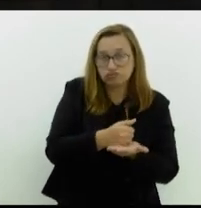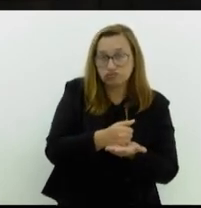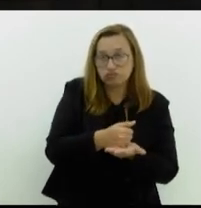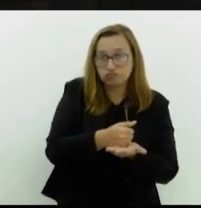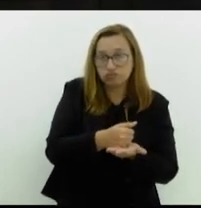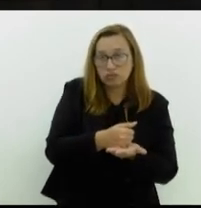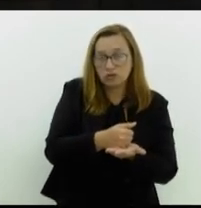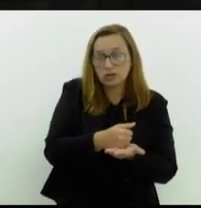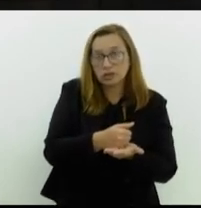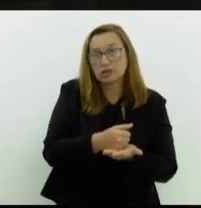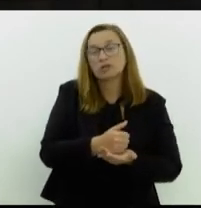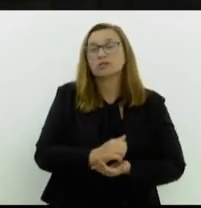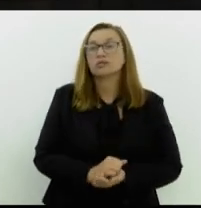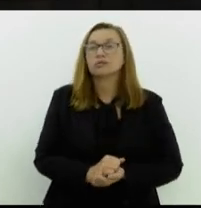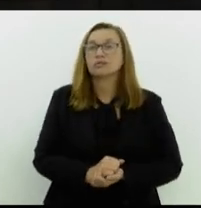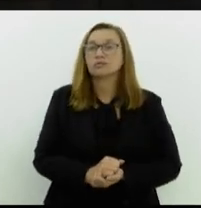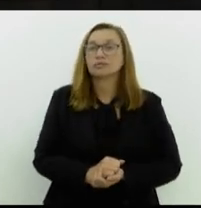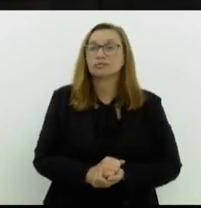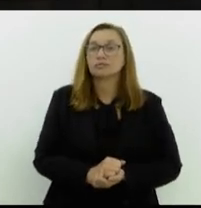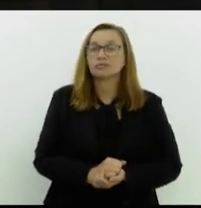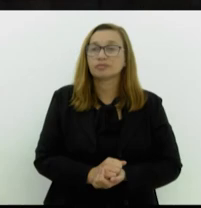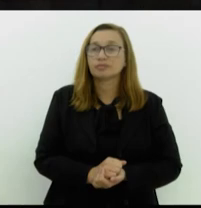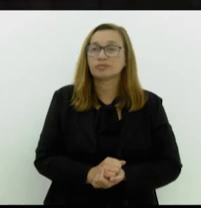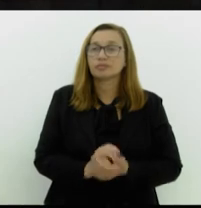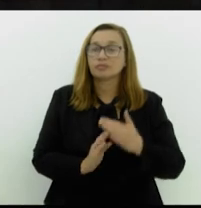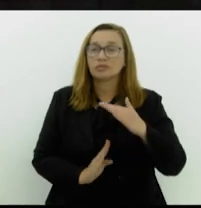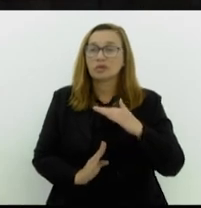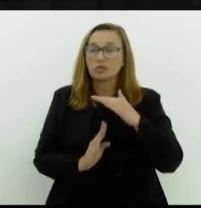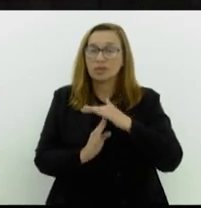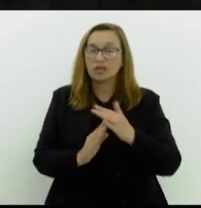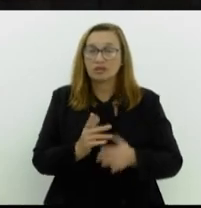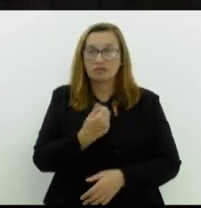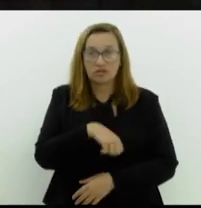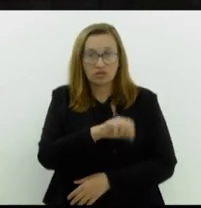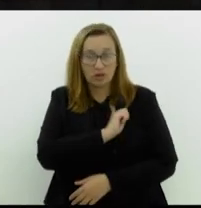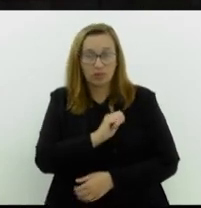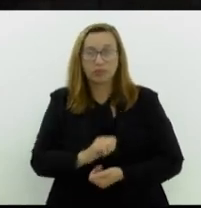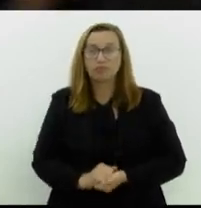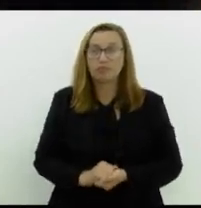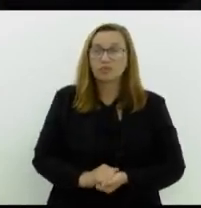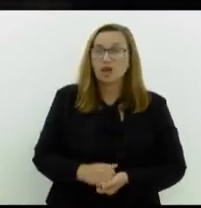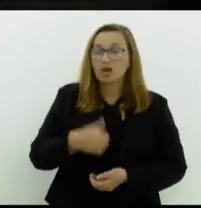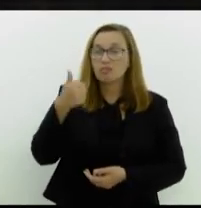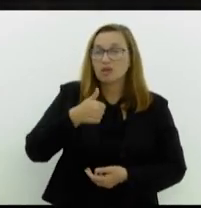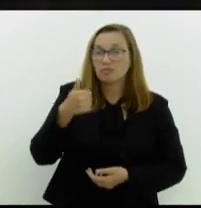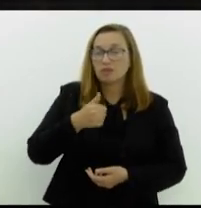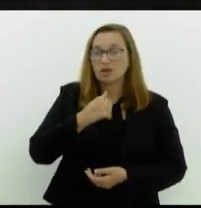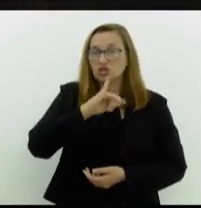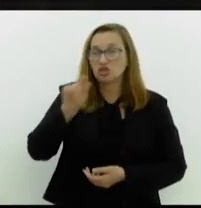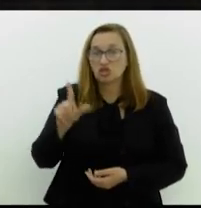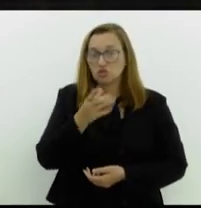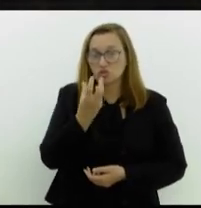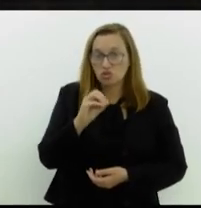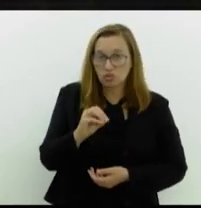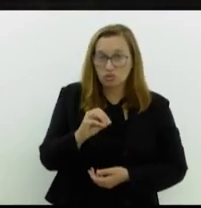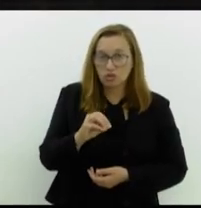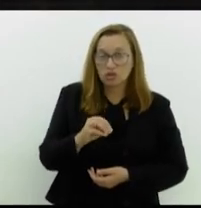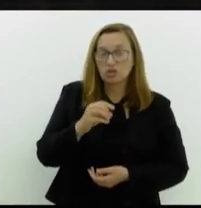com as determinantes que são as metas fiscais. Em 1º de julho de